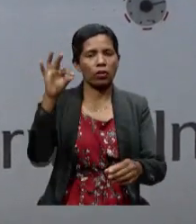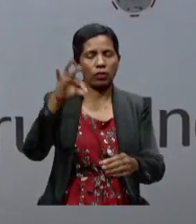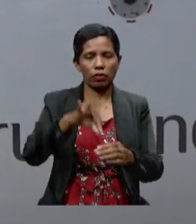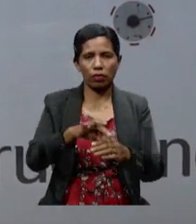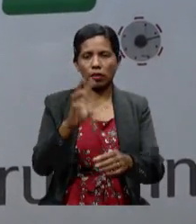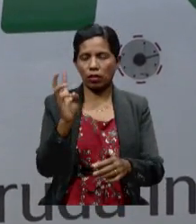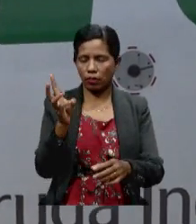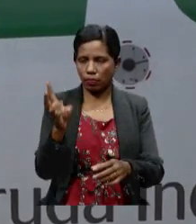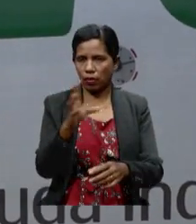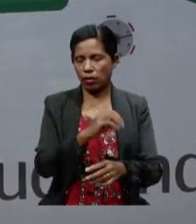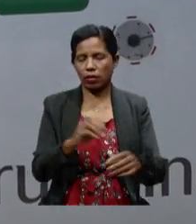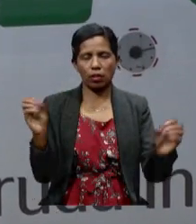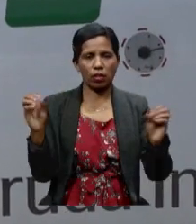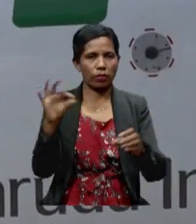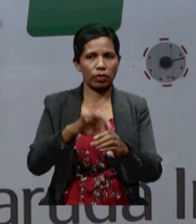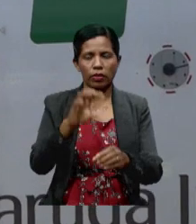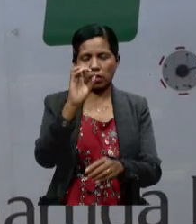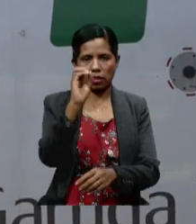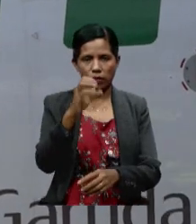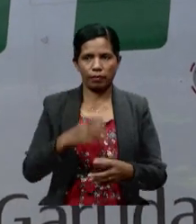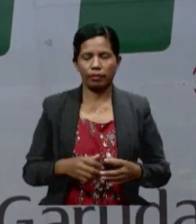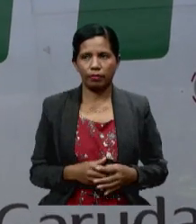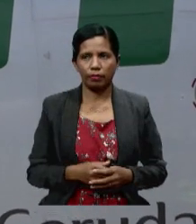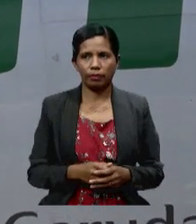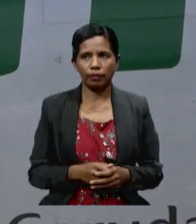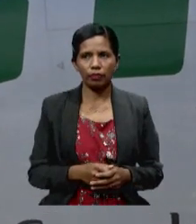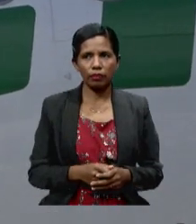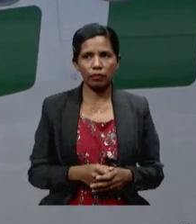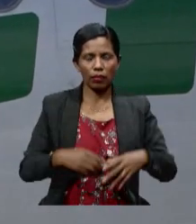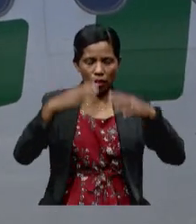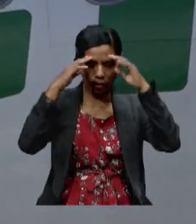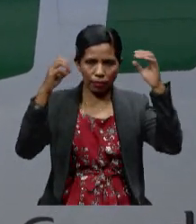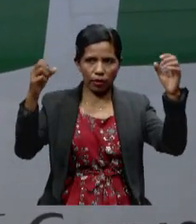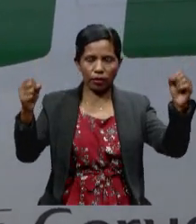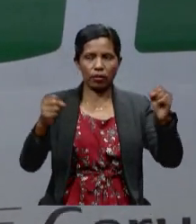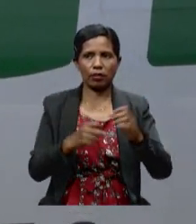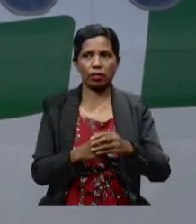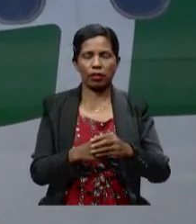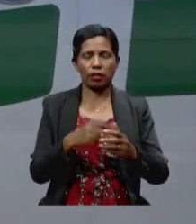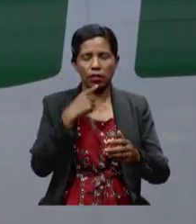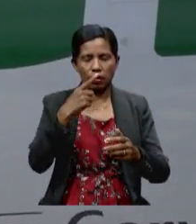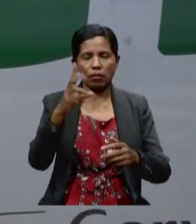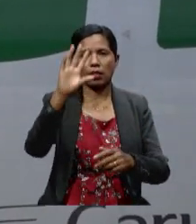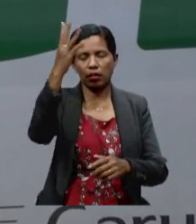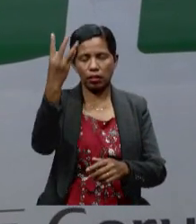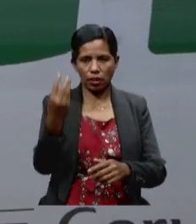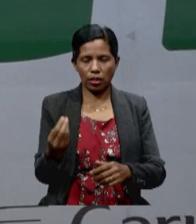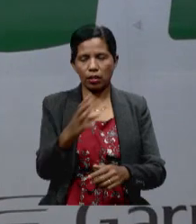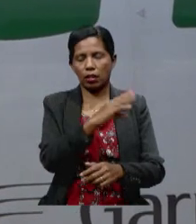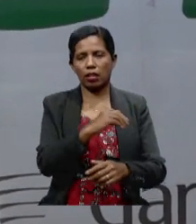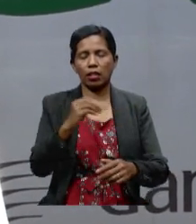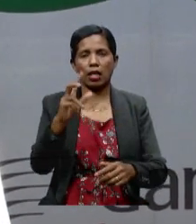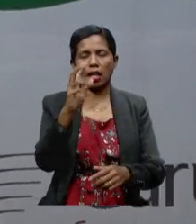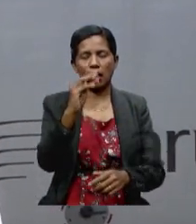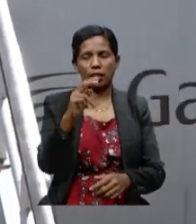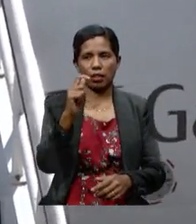nem nulo, contra zero, no abstenção zero. Delegação Presidente da República desloca para Jakarta, Labuambajo, NTT e